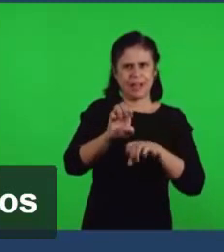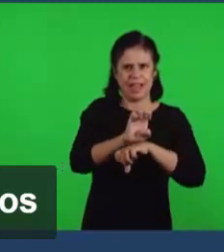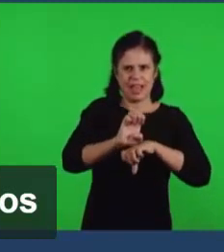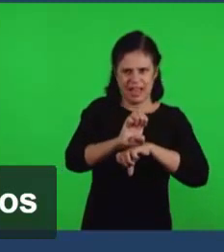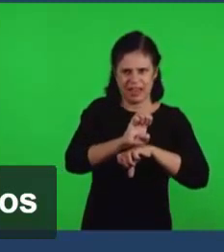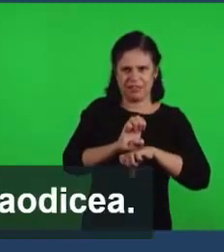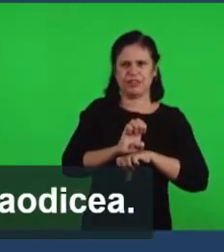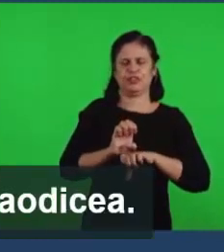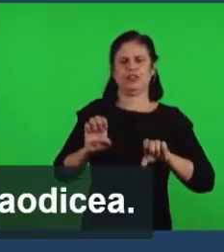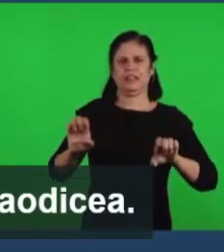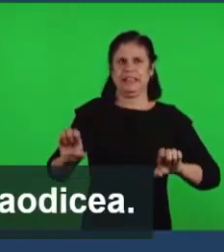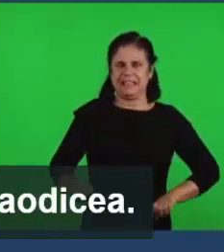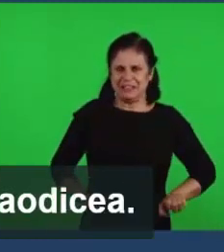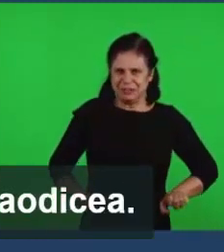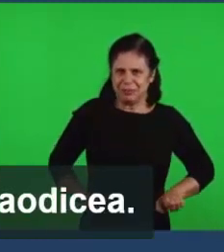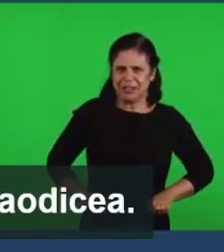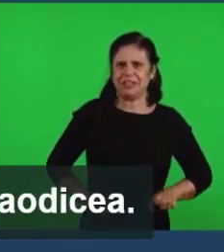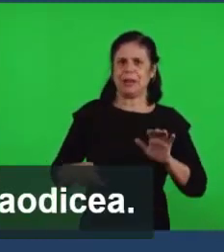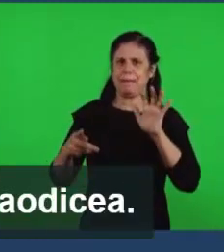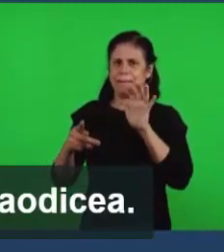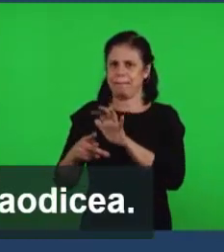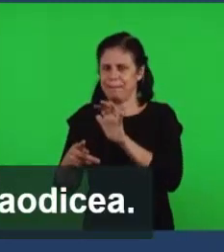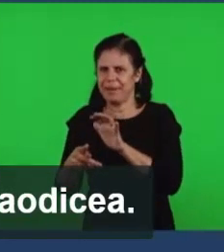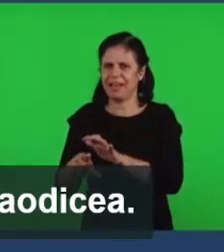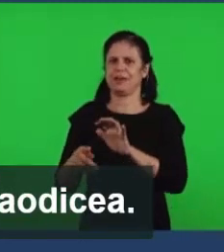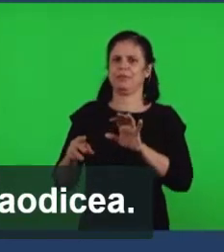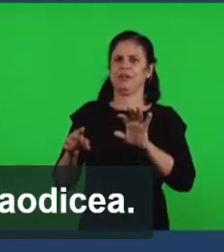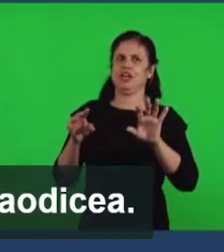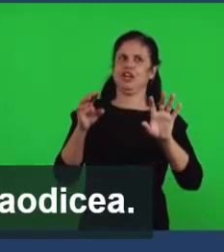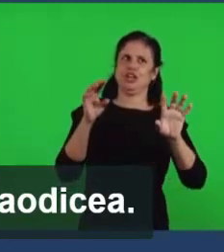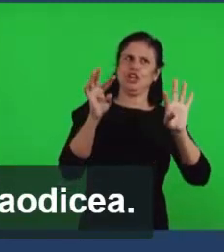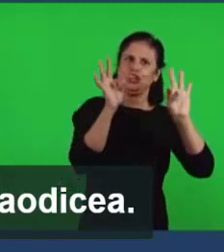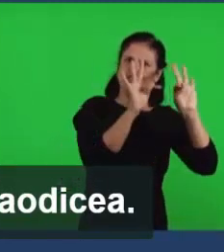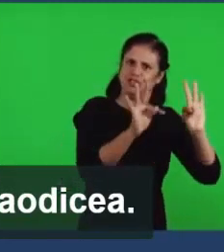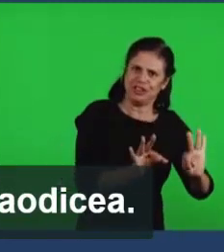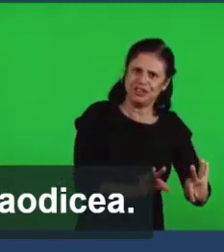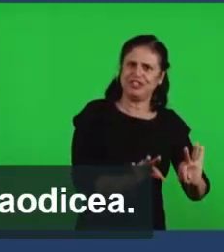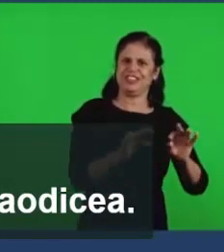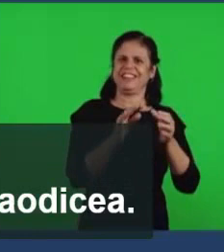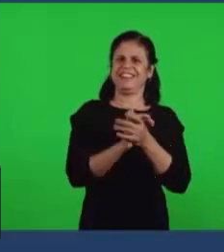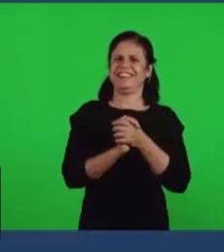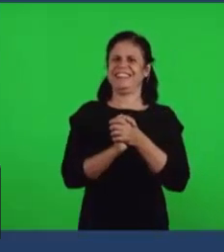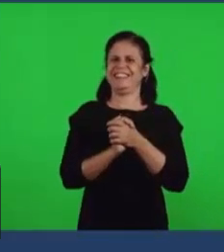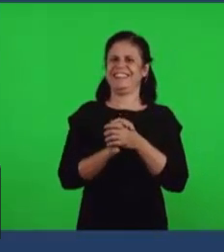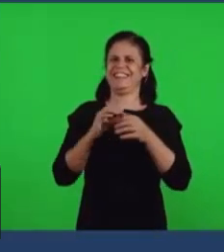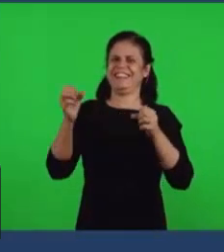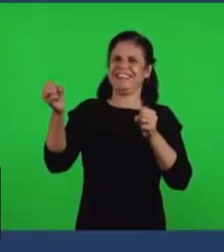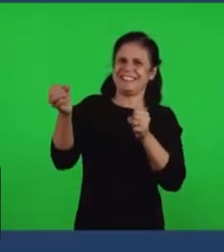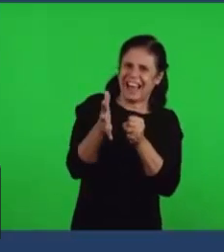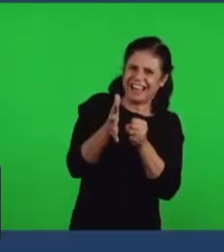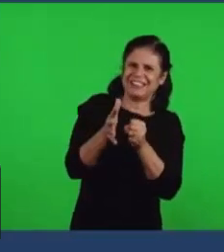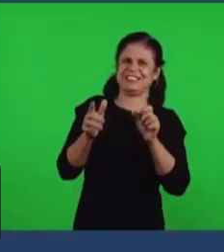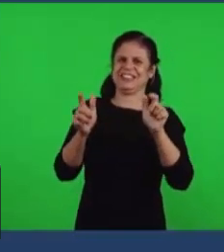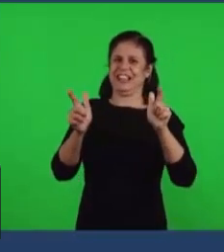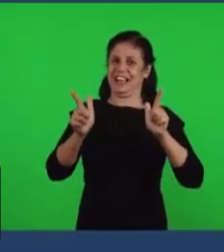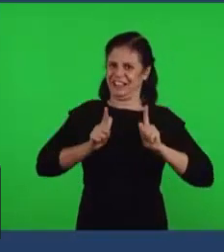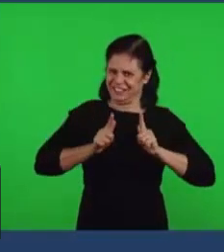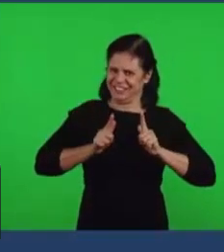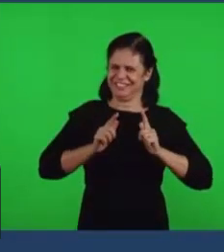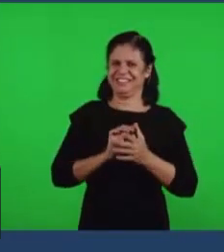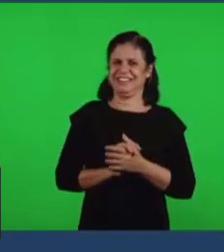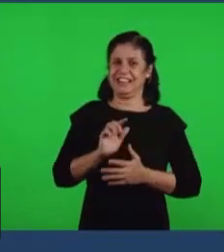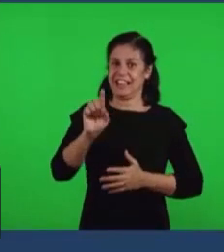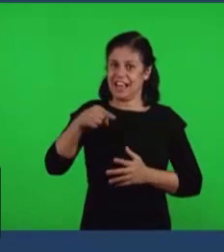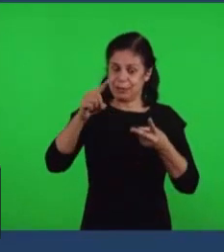Esmirna e a tia Tira e a sardes e a Filadélfia e a Laudiceia imediatamente veio a segunda